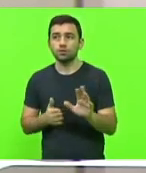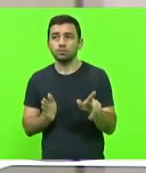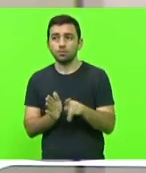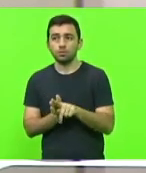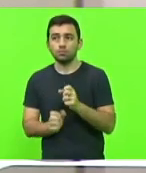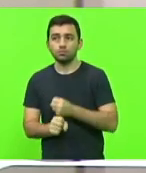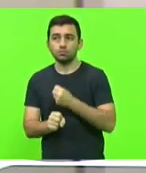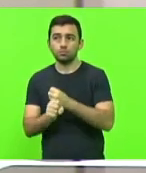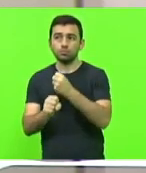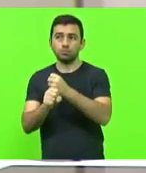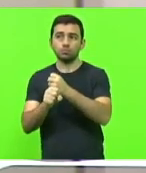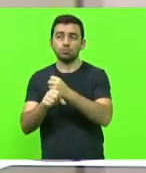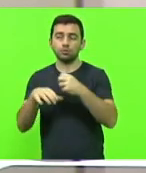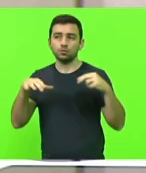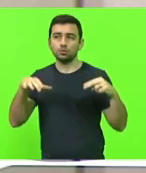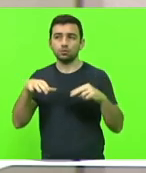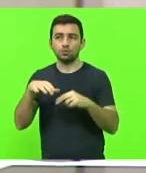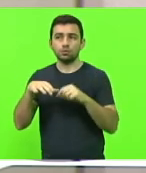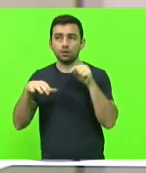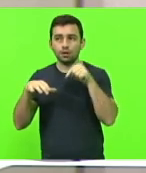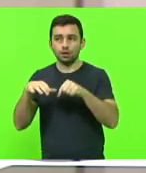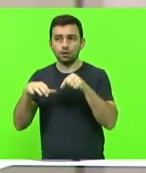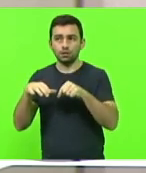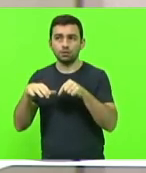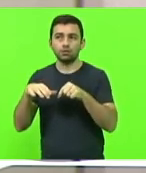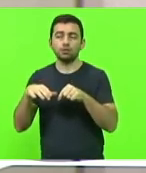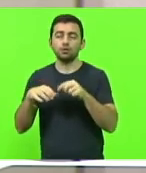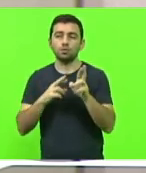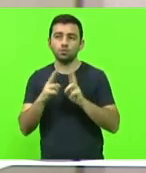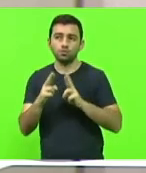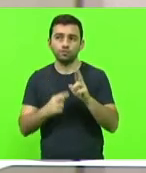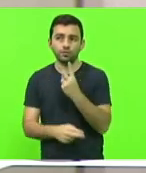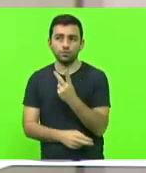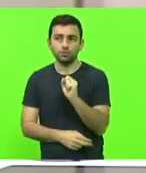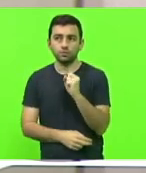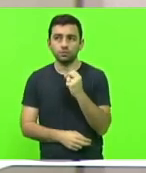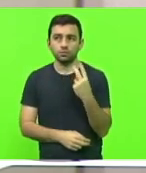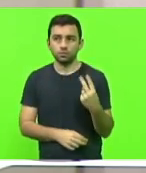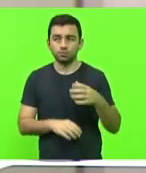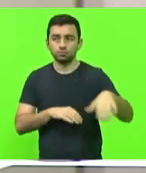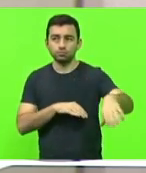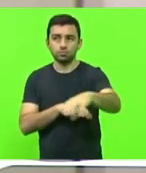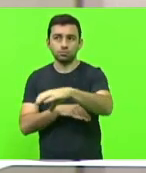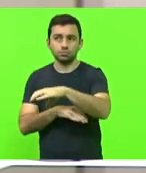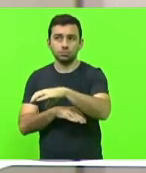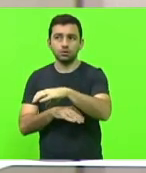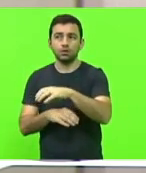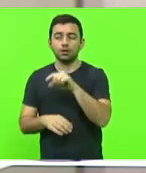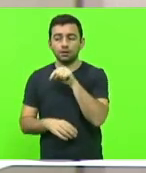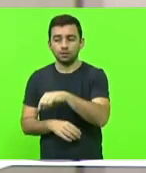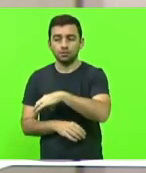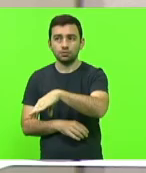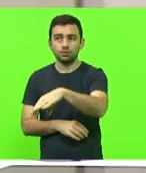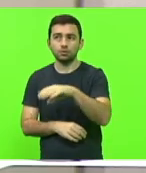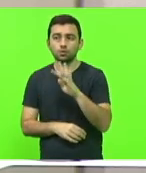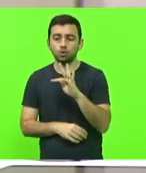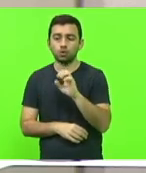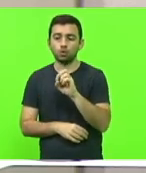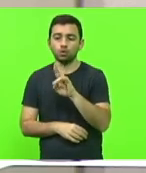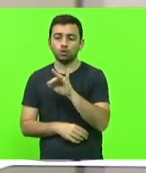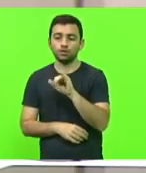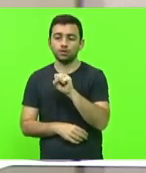de um viaduto sobre a rodovia 282, na rotatória com a Avenida das Torres, no município de